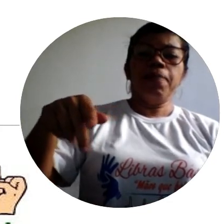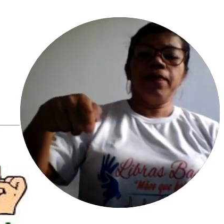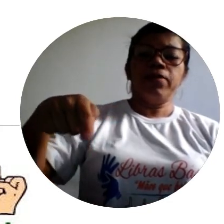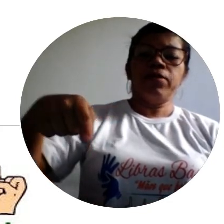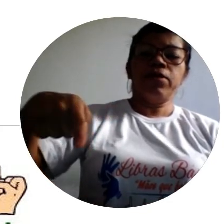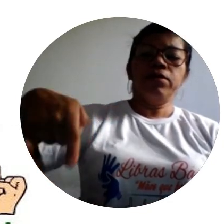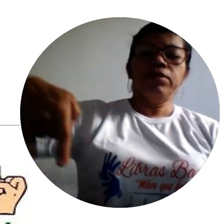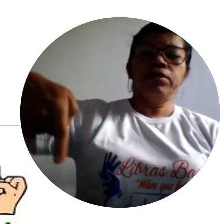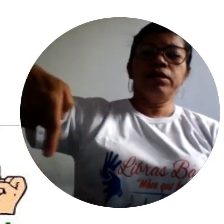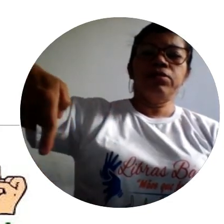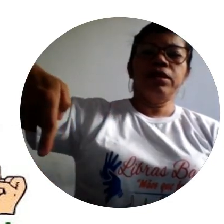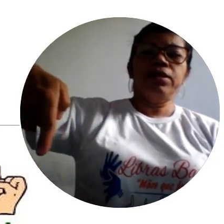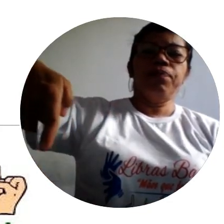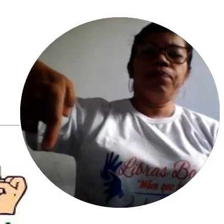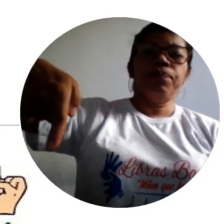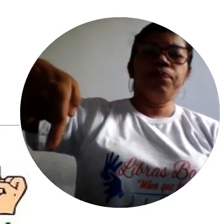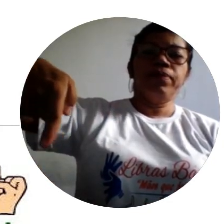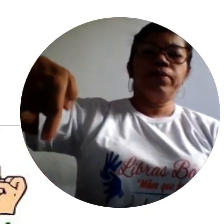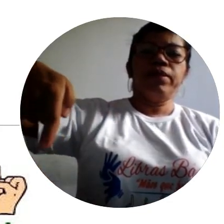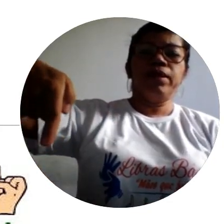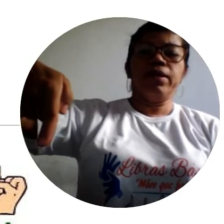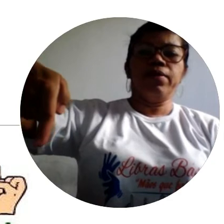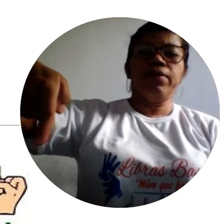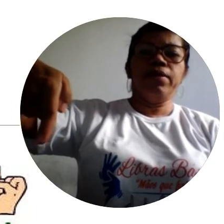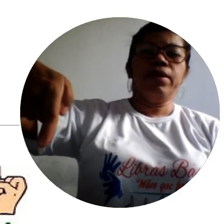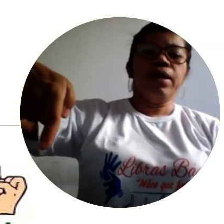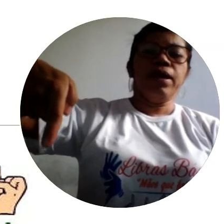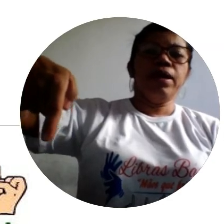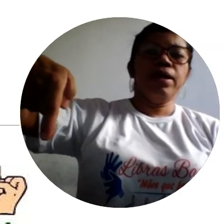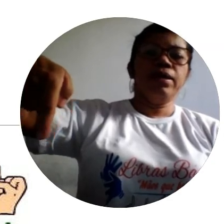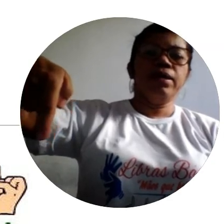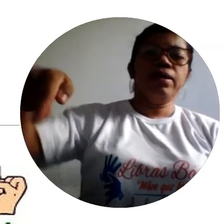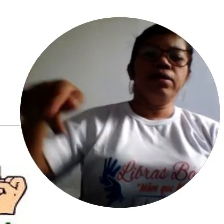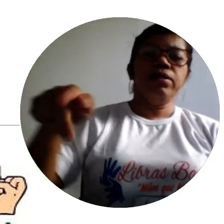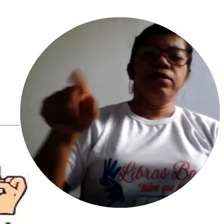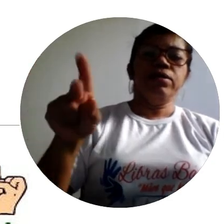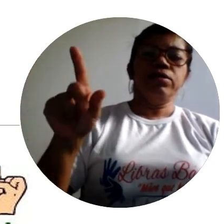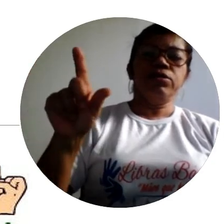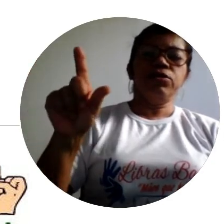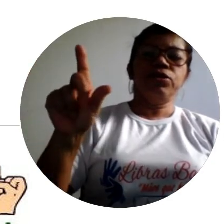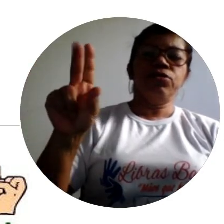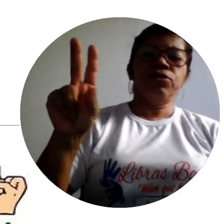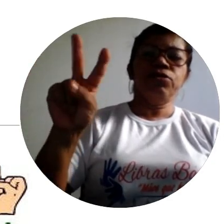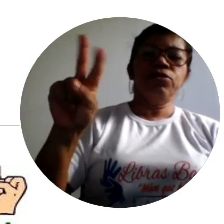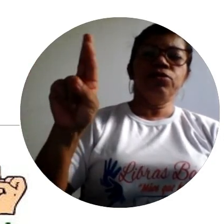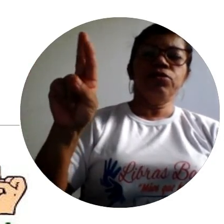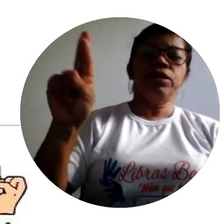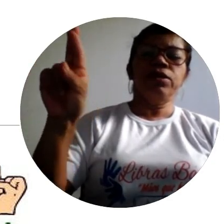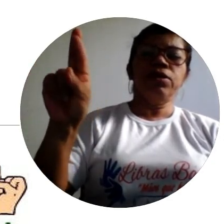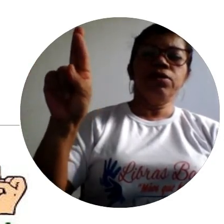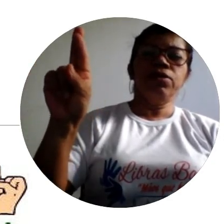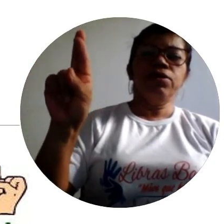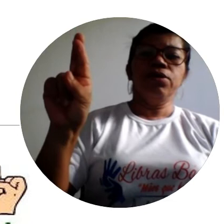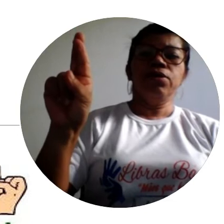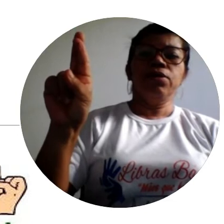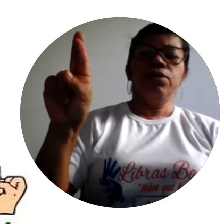Q, só desceu aqui. Q. R, segurou tudo e